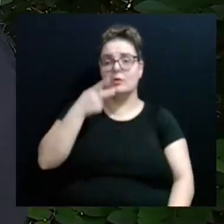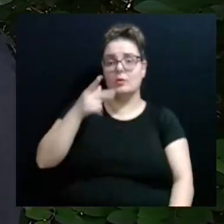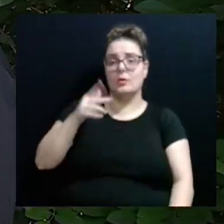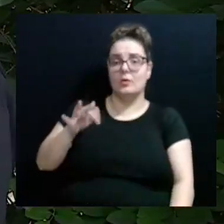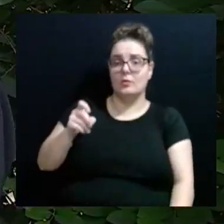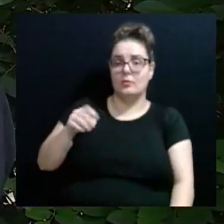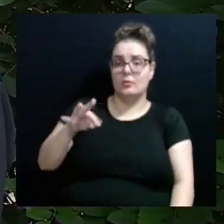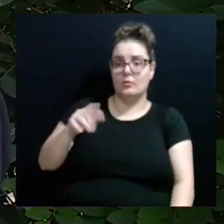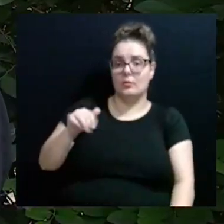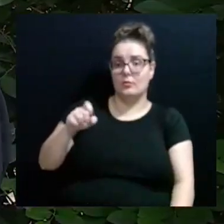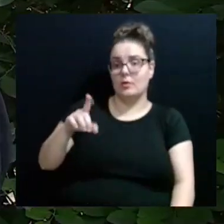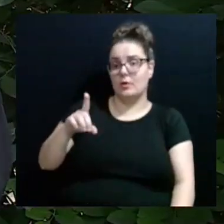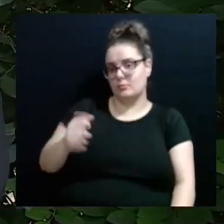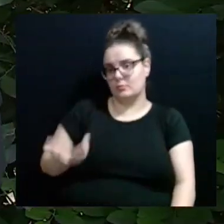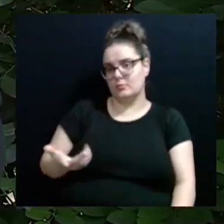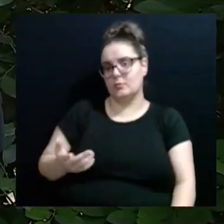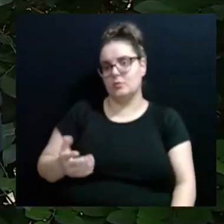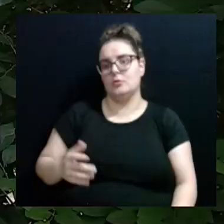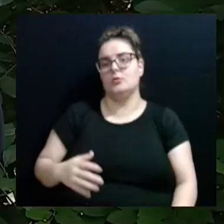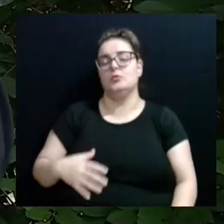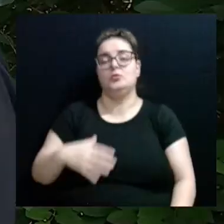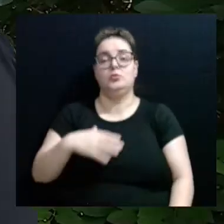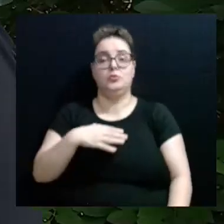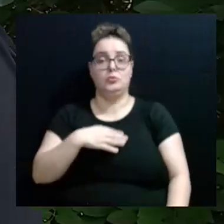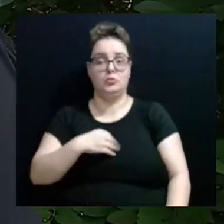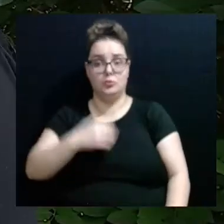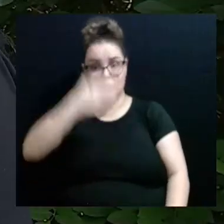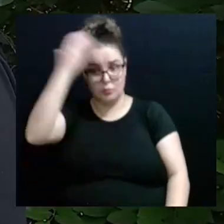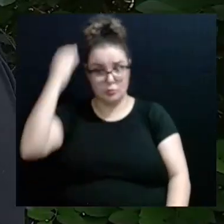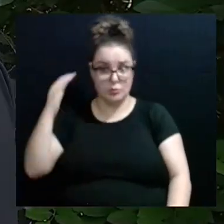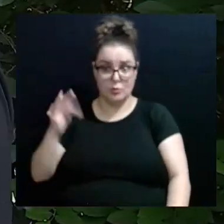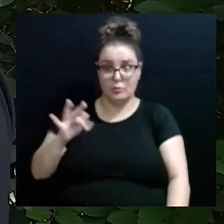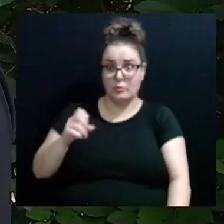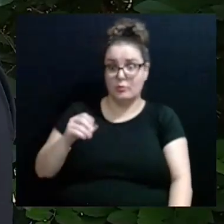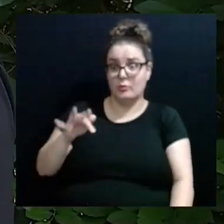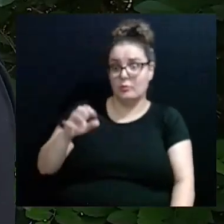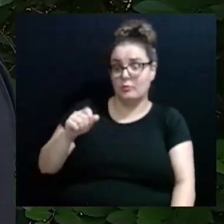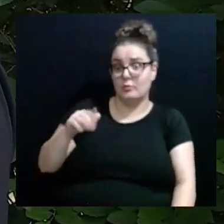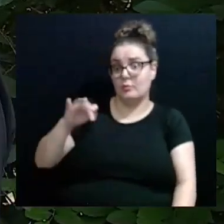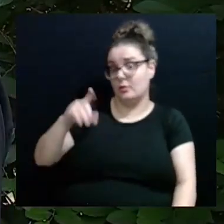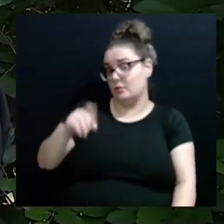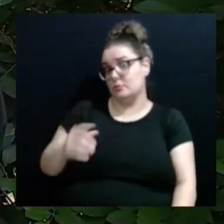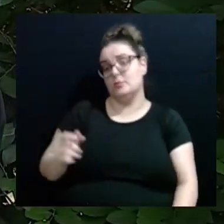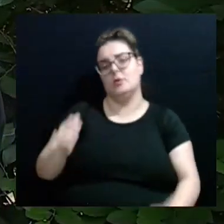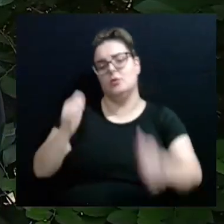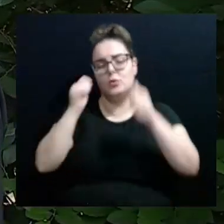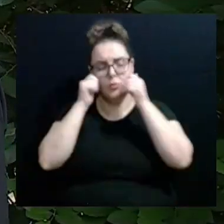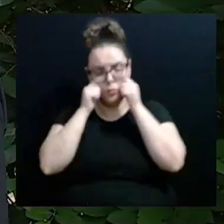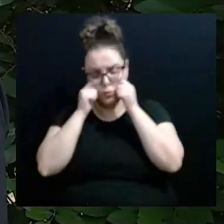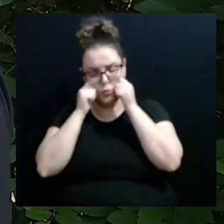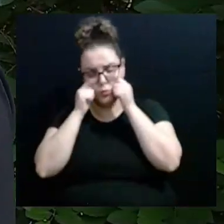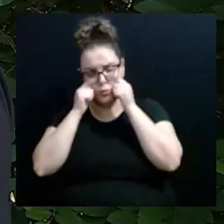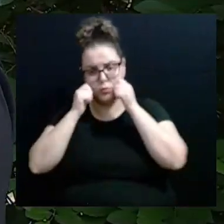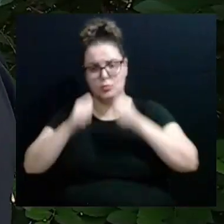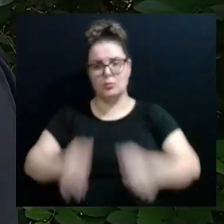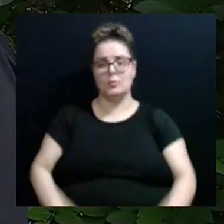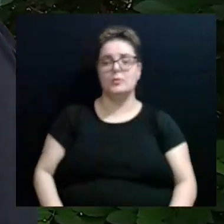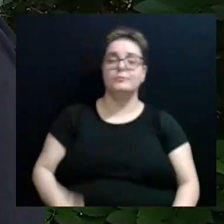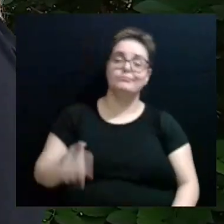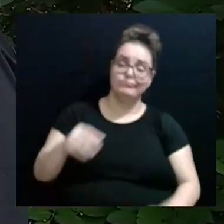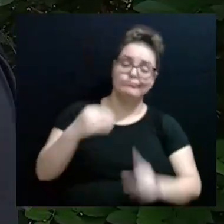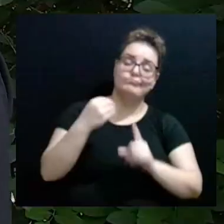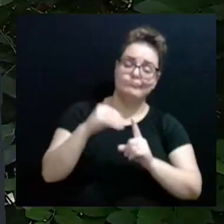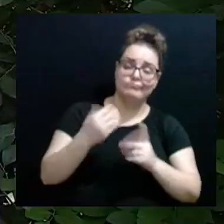os filhotes de saruê são fofofauna, eles são muito fofos e são assim muito vulneráveis. Então a pessoa